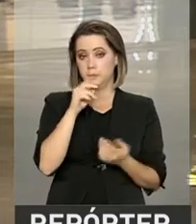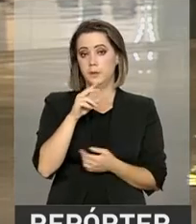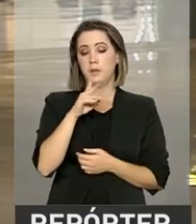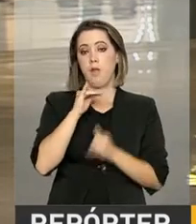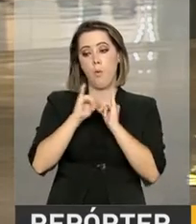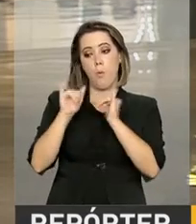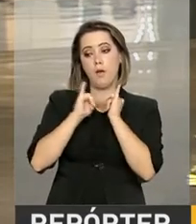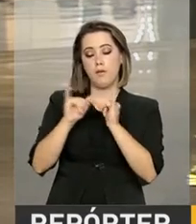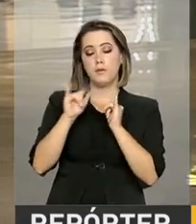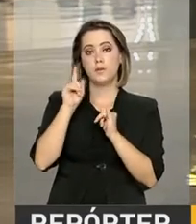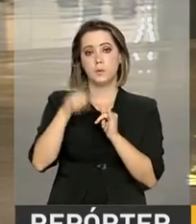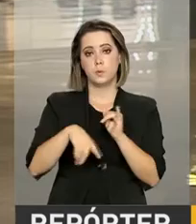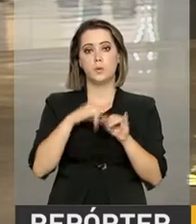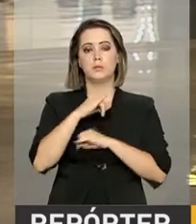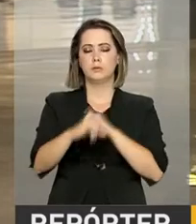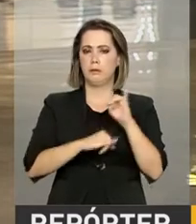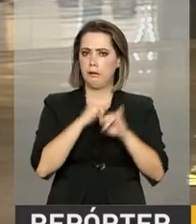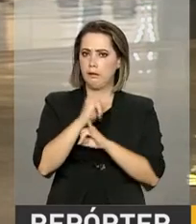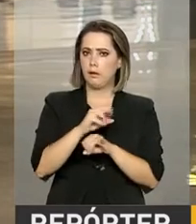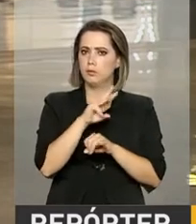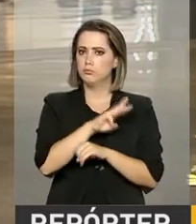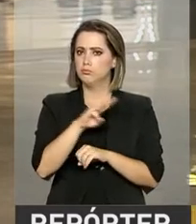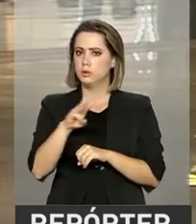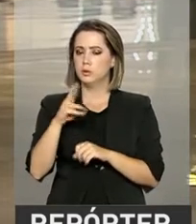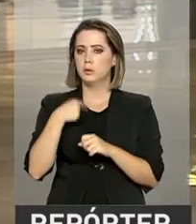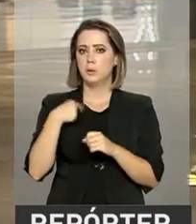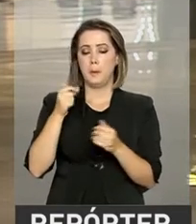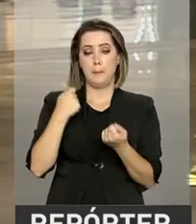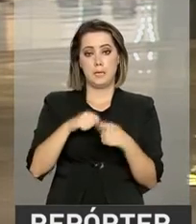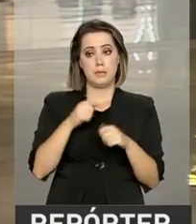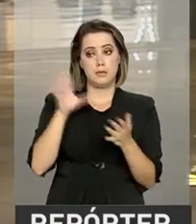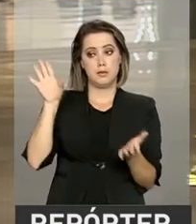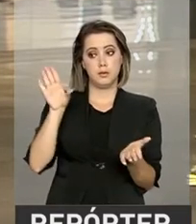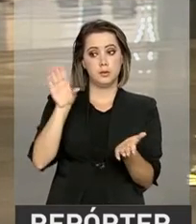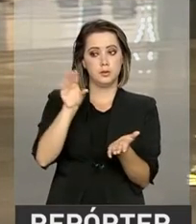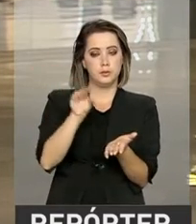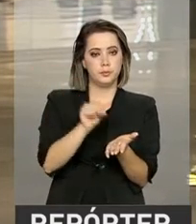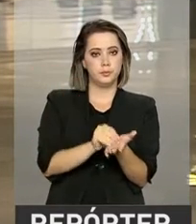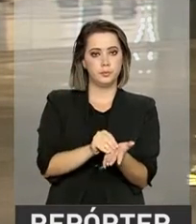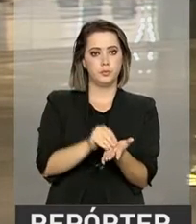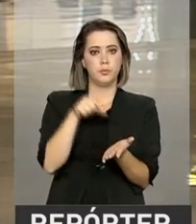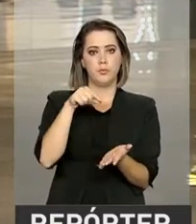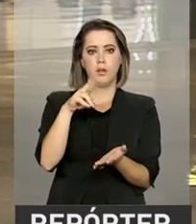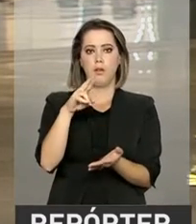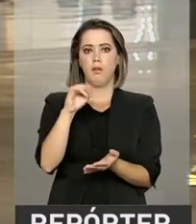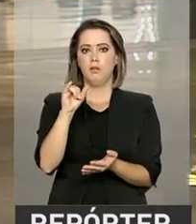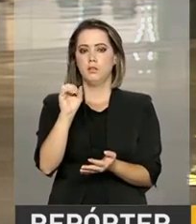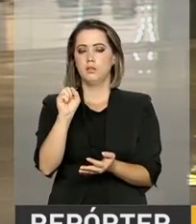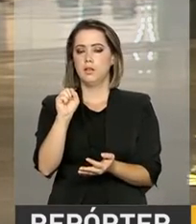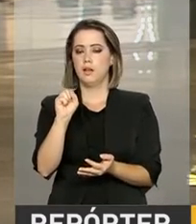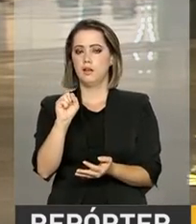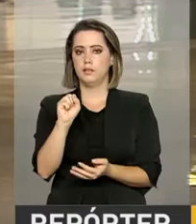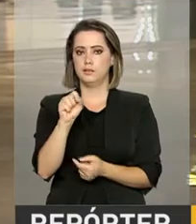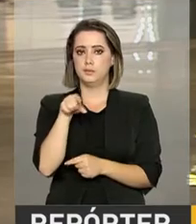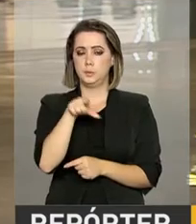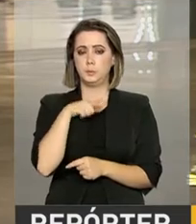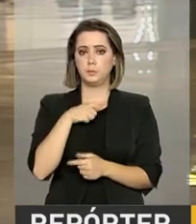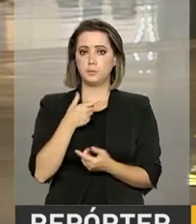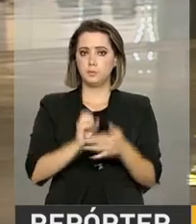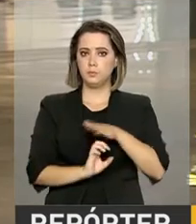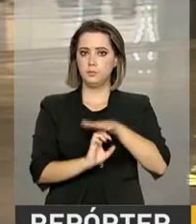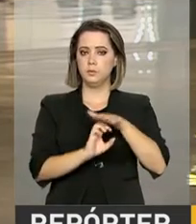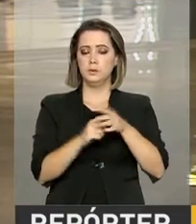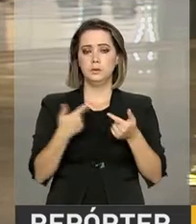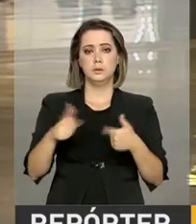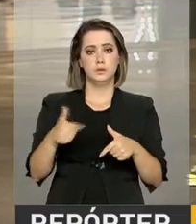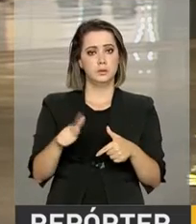é feita pela internet e é preciso baixar um programa disponível no site da RAIS. Os estabelecimentos sem